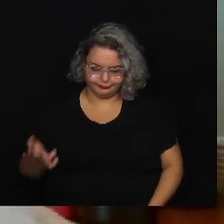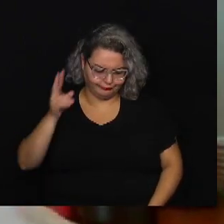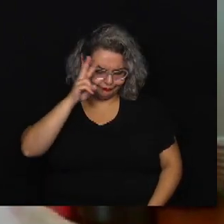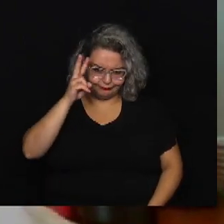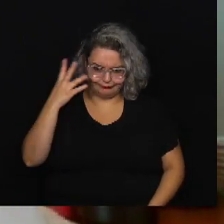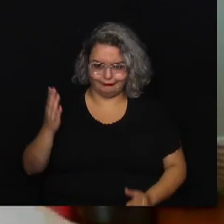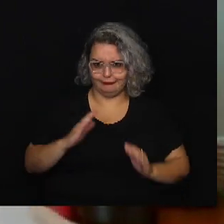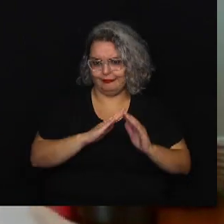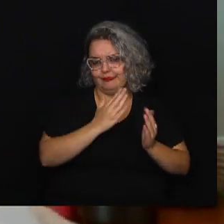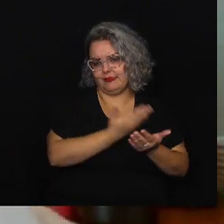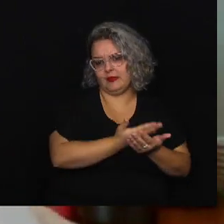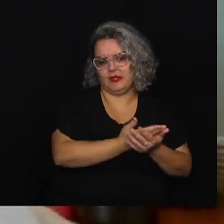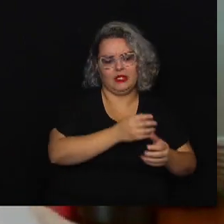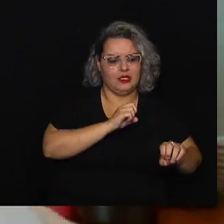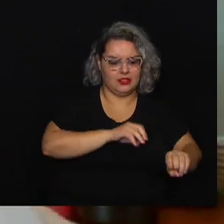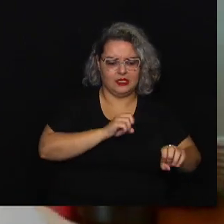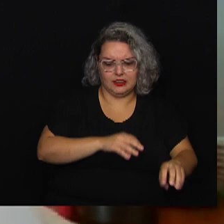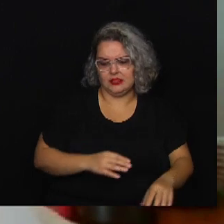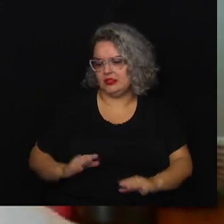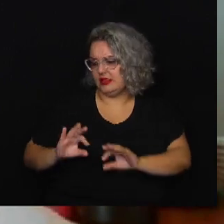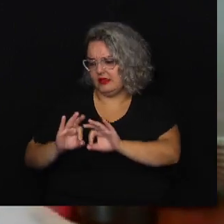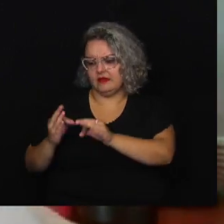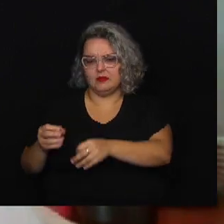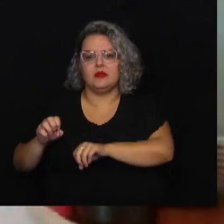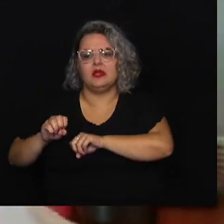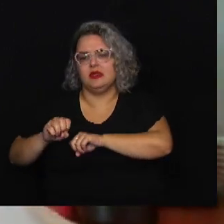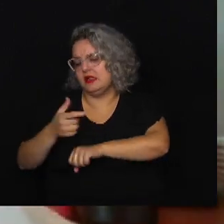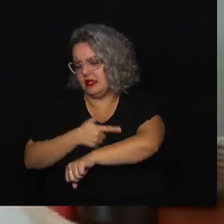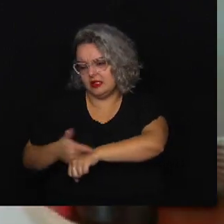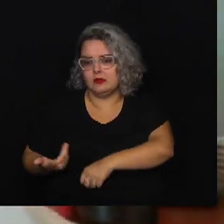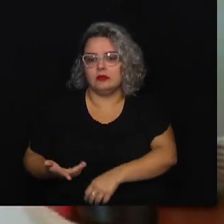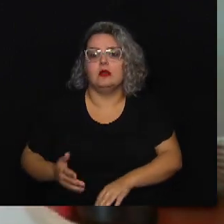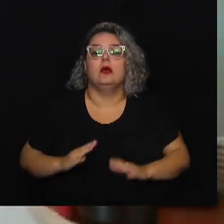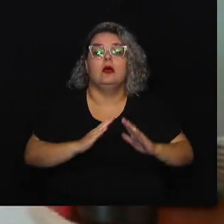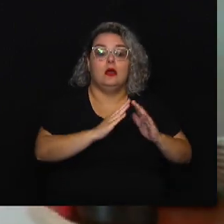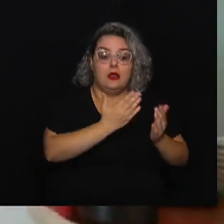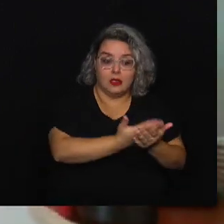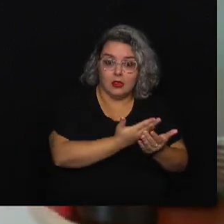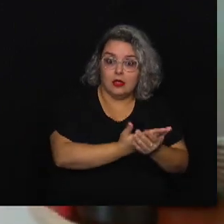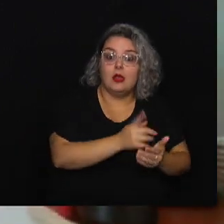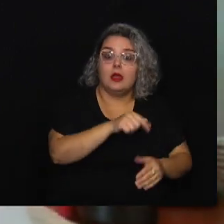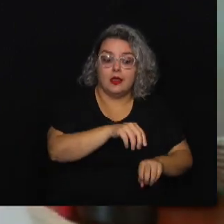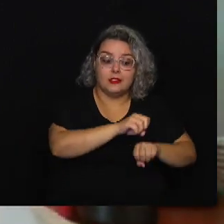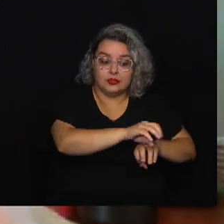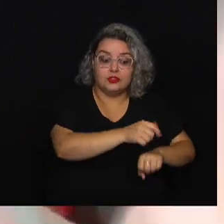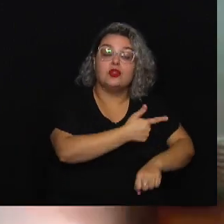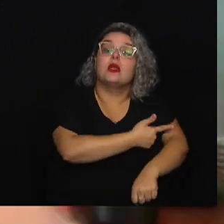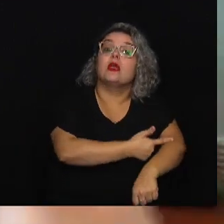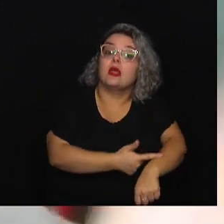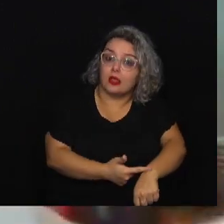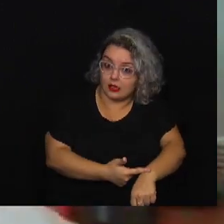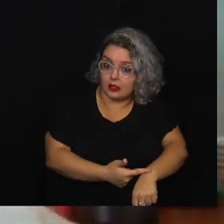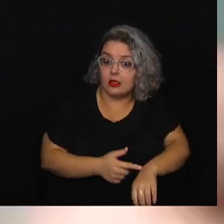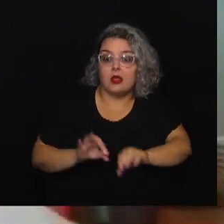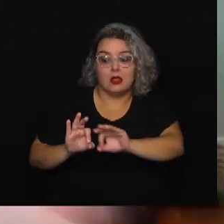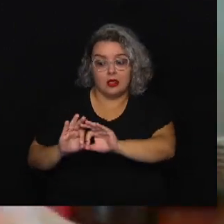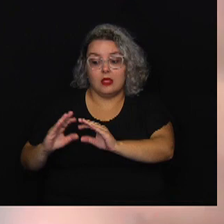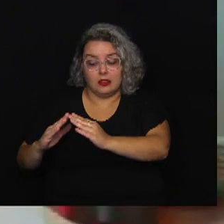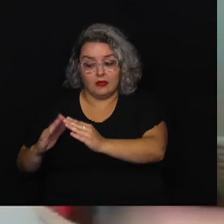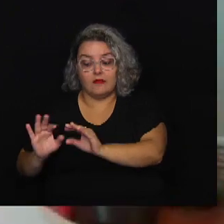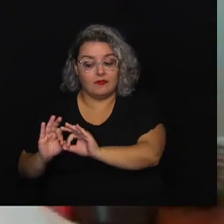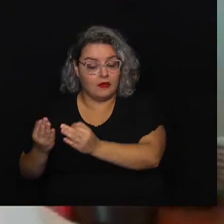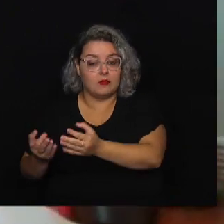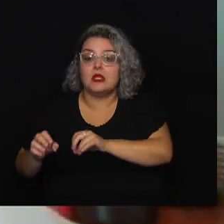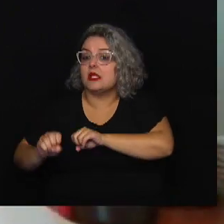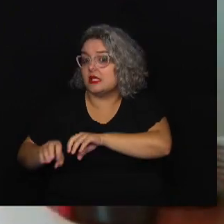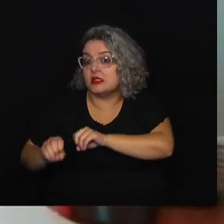escola ensina e a família educa, não. A escola é uma casa de educação, né? E também a família ensina muito para os filhos, não é só a